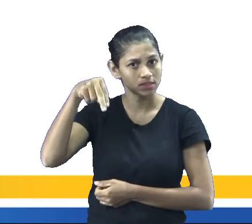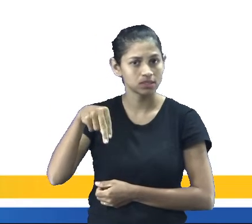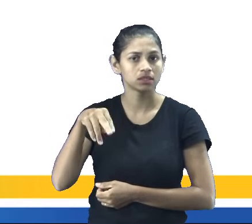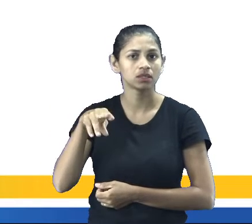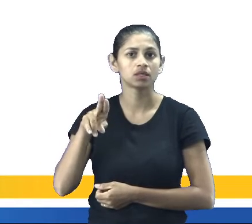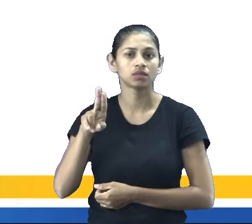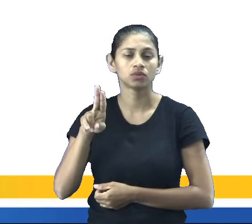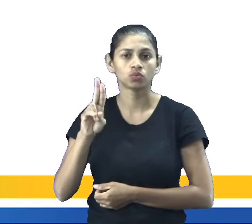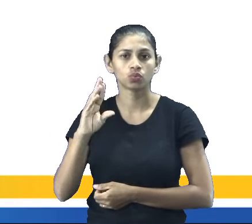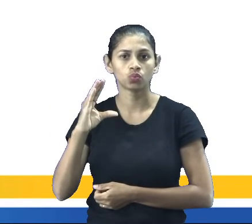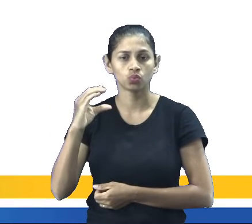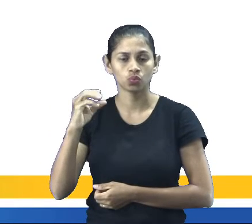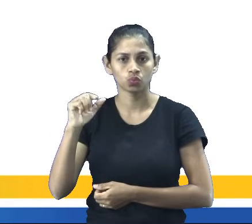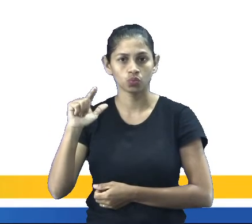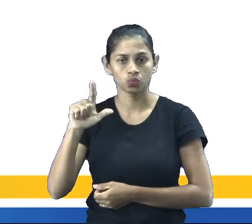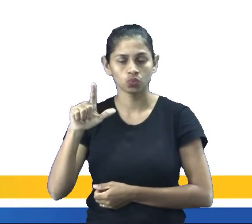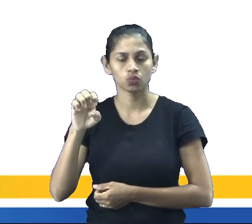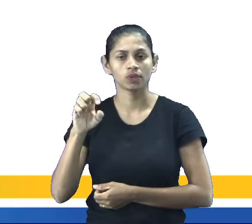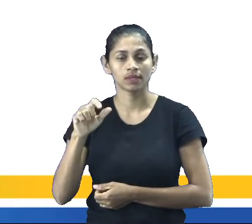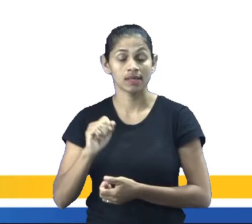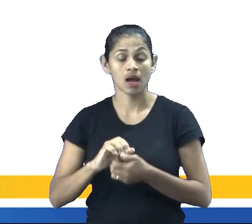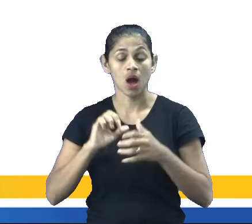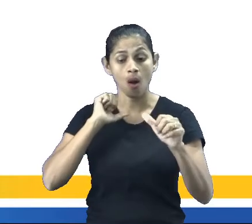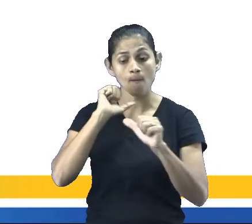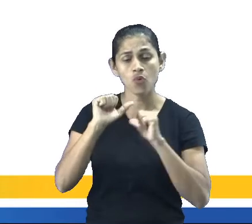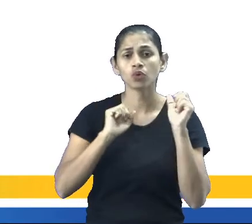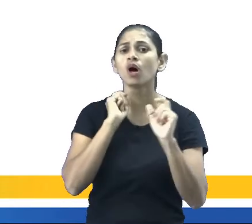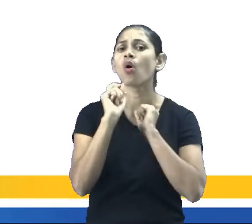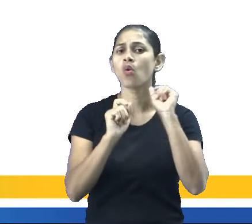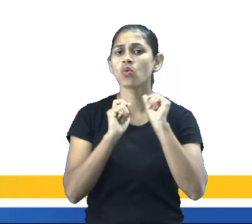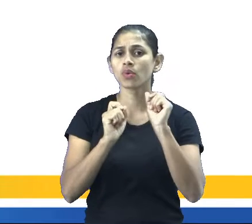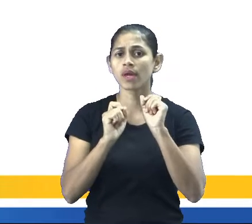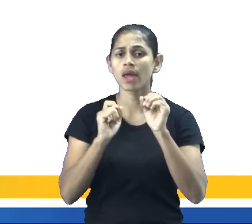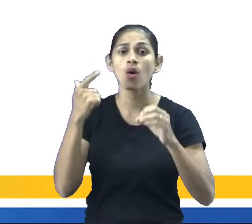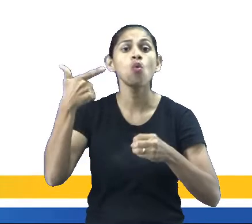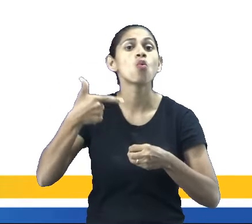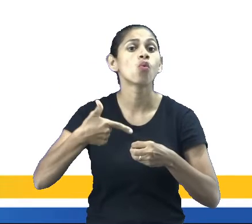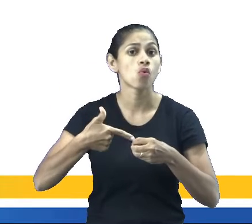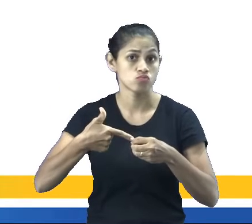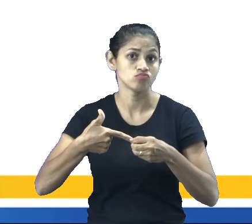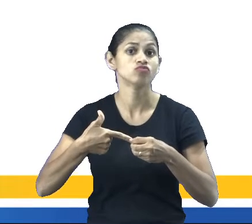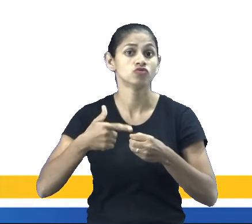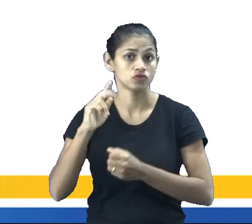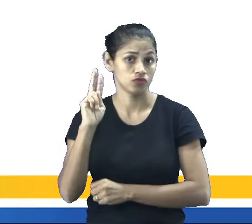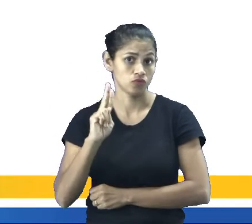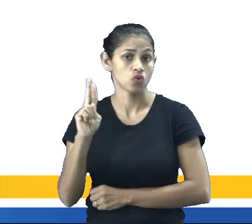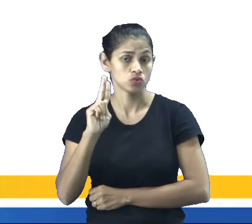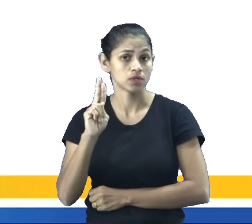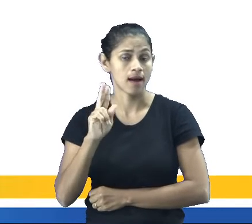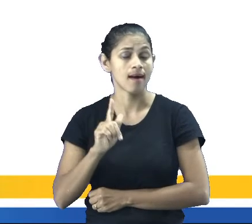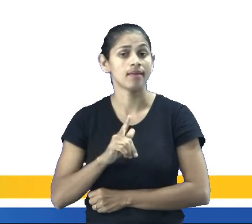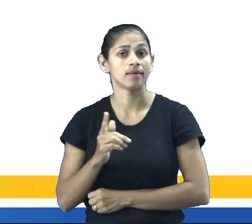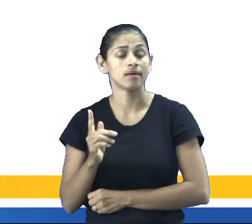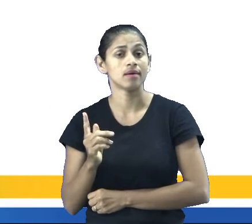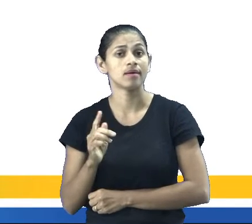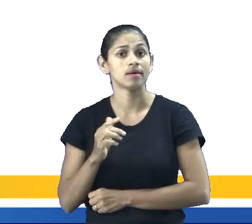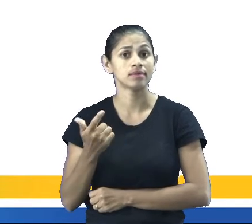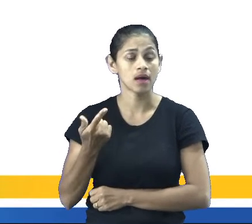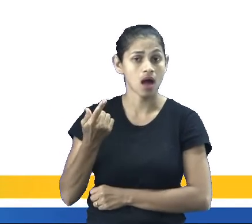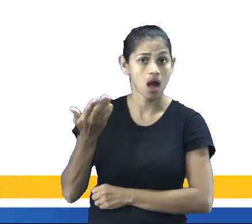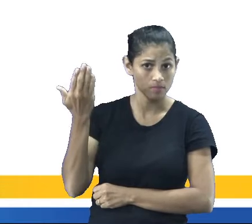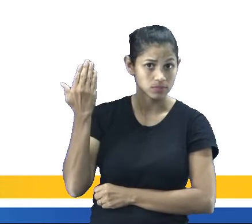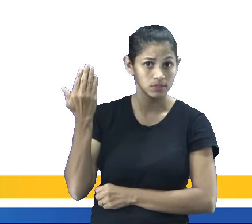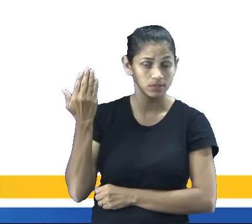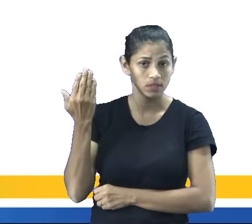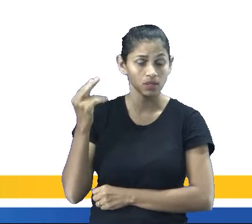de combustível que é utilizado, né? Então, lá numa usina nuclear, a gente utiliza elementos radioativos,